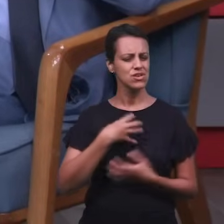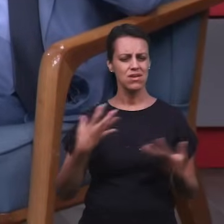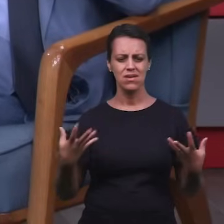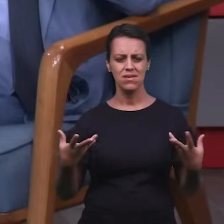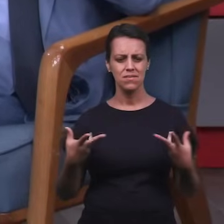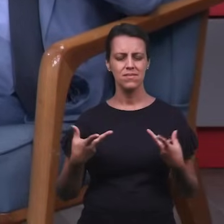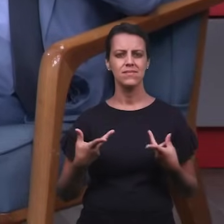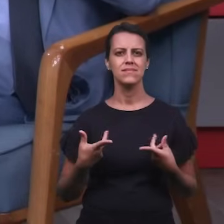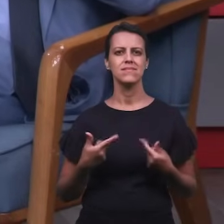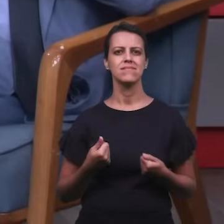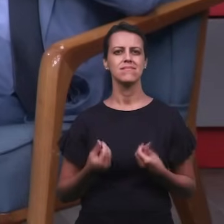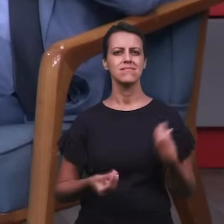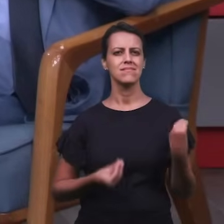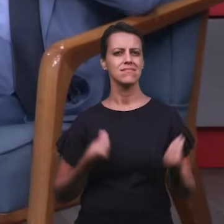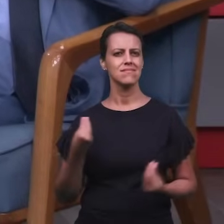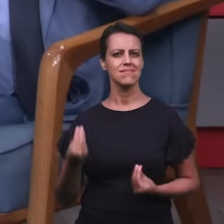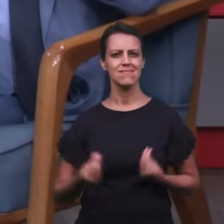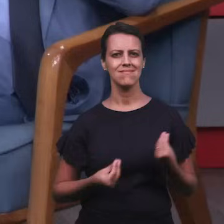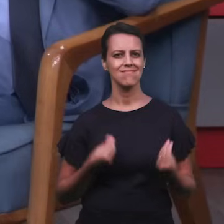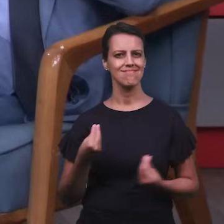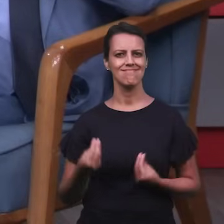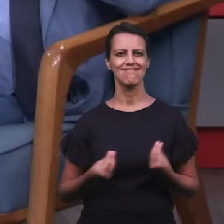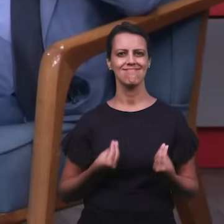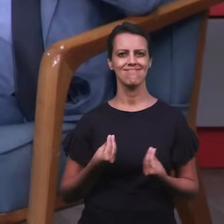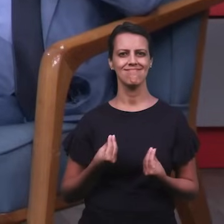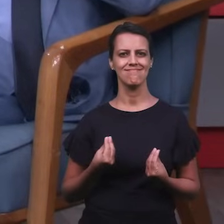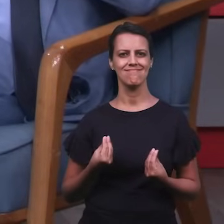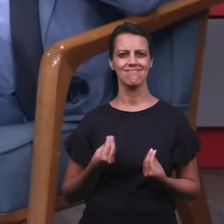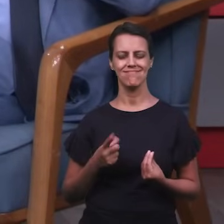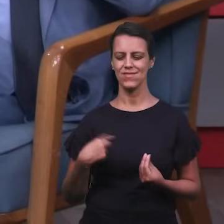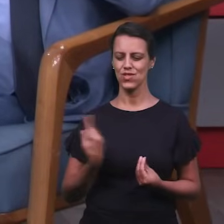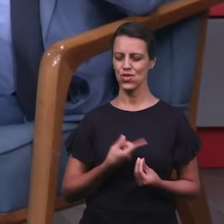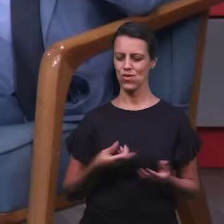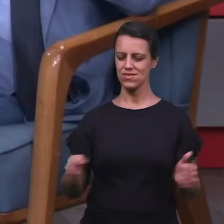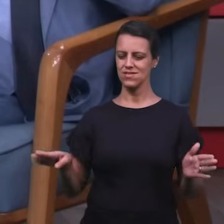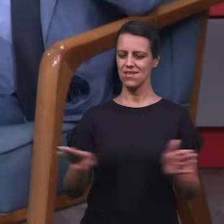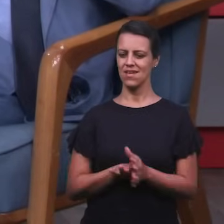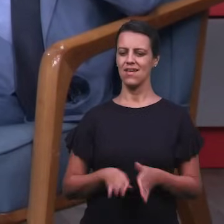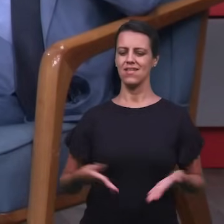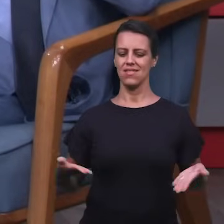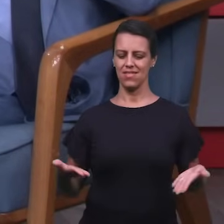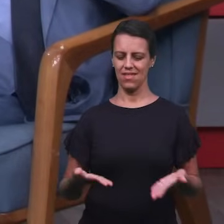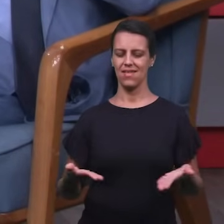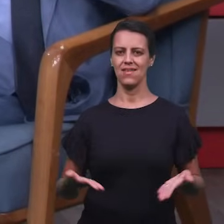maneira maravilhosa o que nos trouxe até aqui.